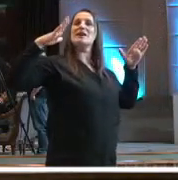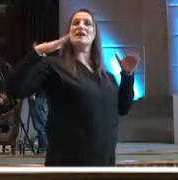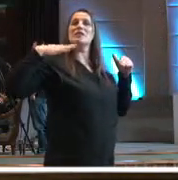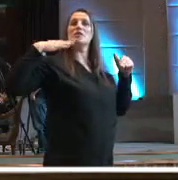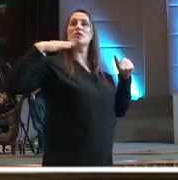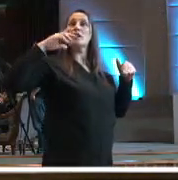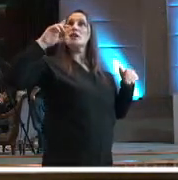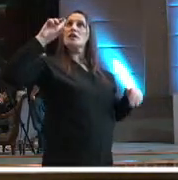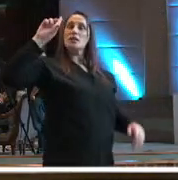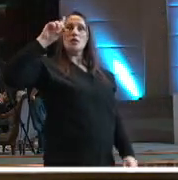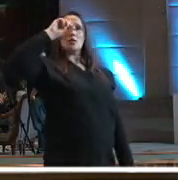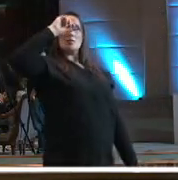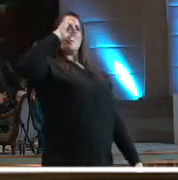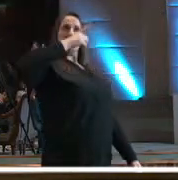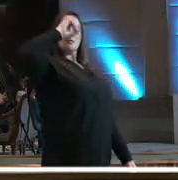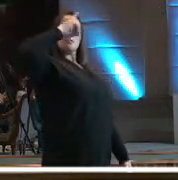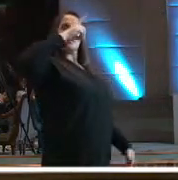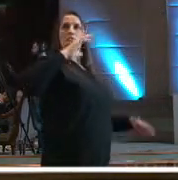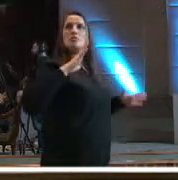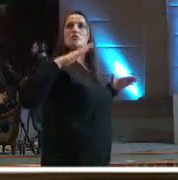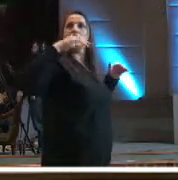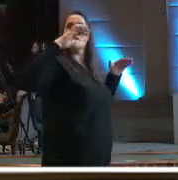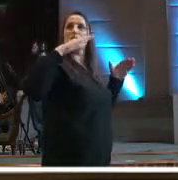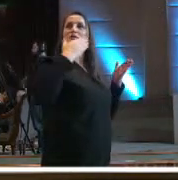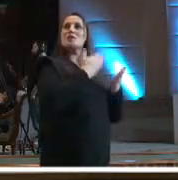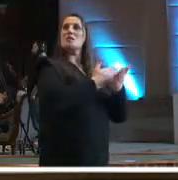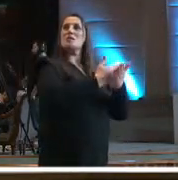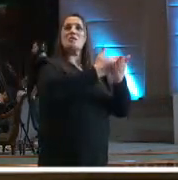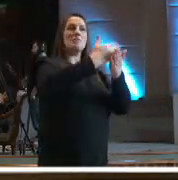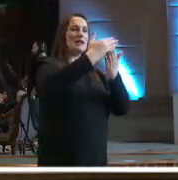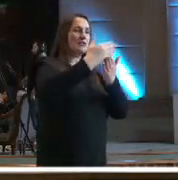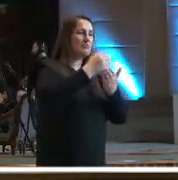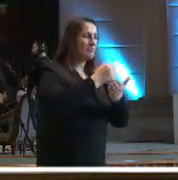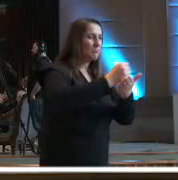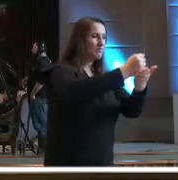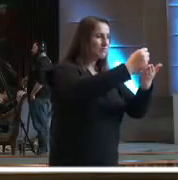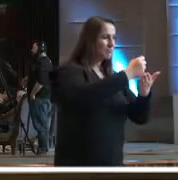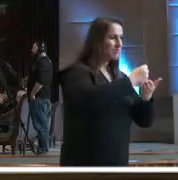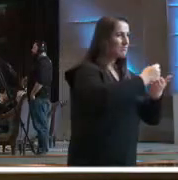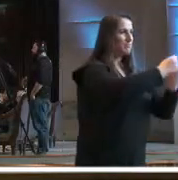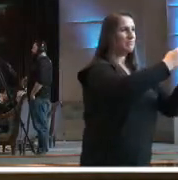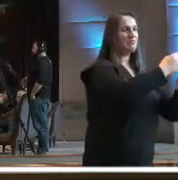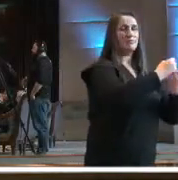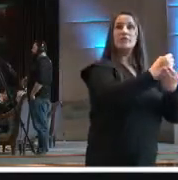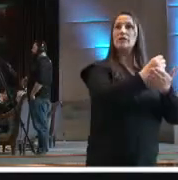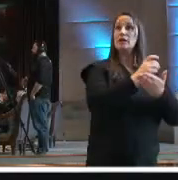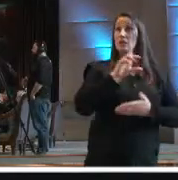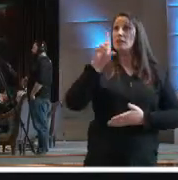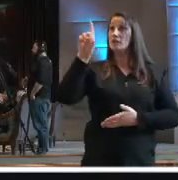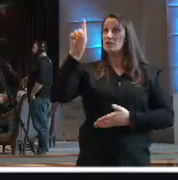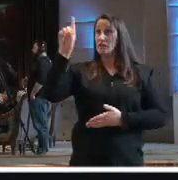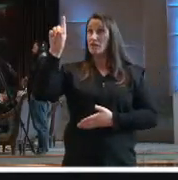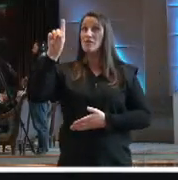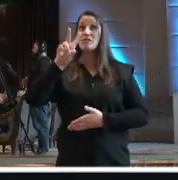movendo. Louvado seja Deus. Deus vai dar estratégias,